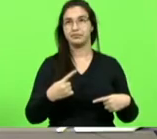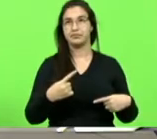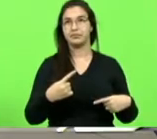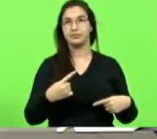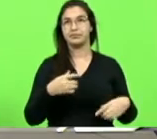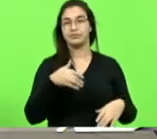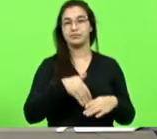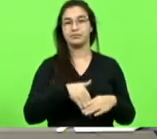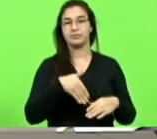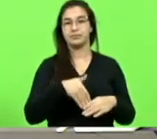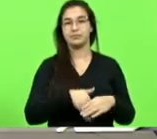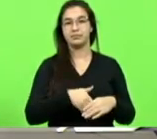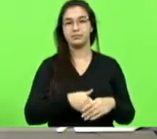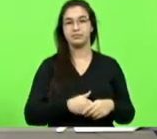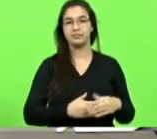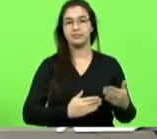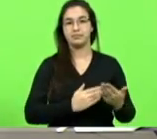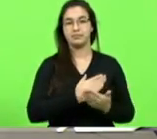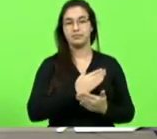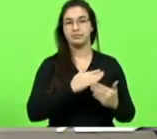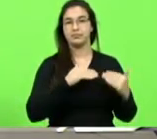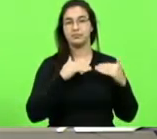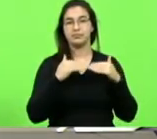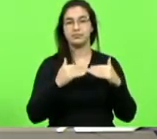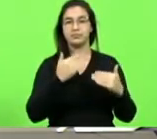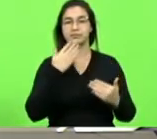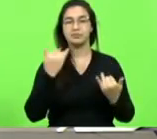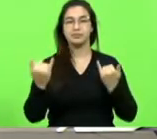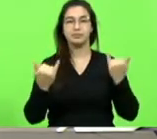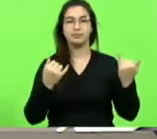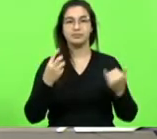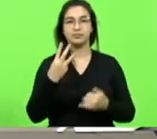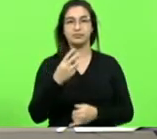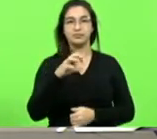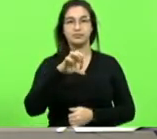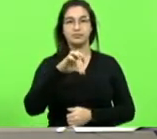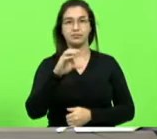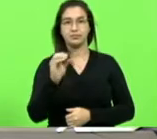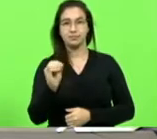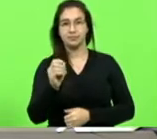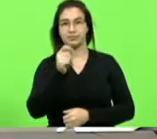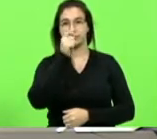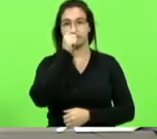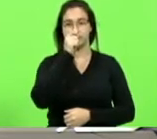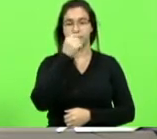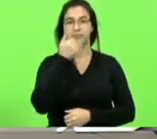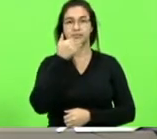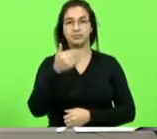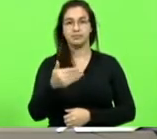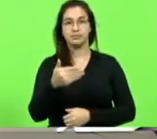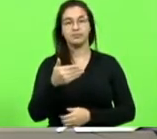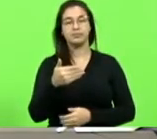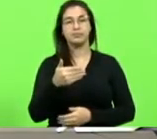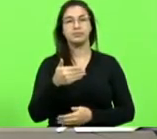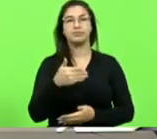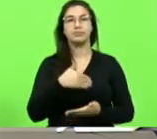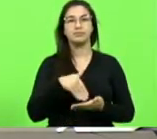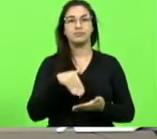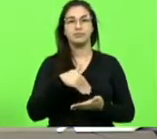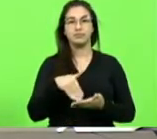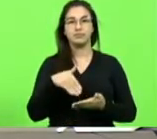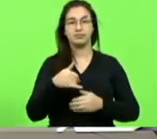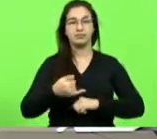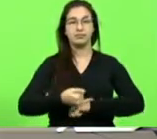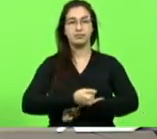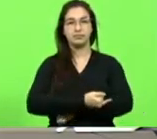como se encontram. Aprovado por unanimidade. Pedido de informação 390, autor deputado João Amin, solicitando ao secretário de Estado da Infraestrutura